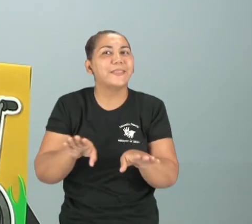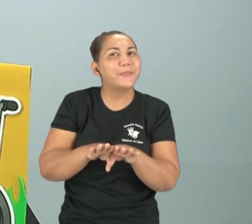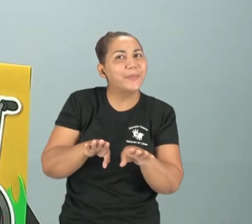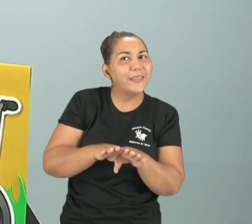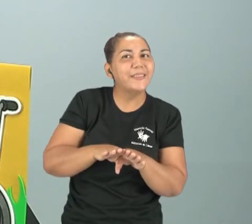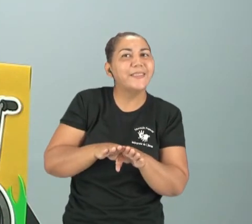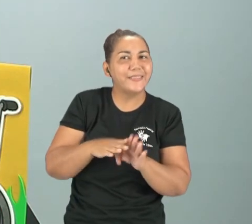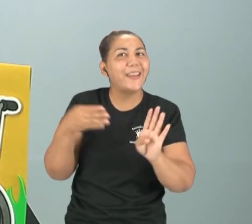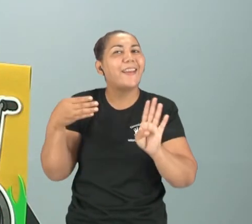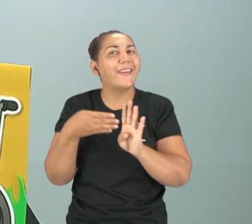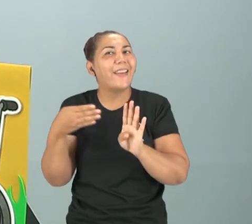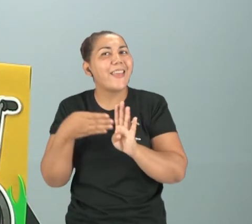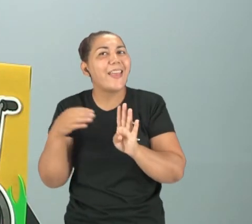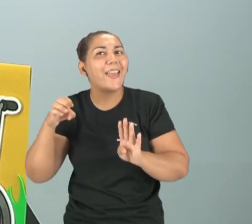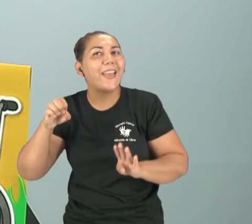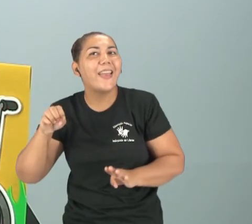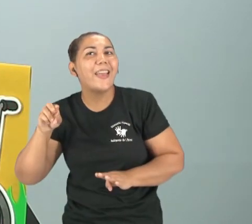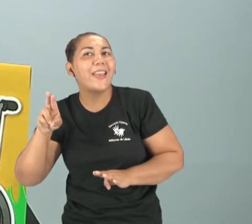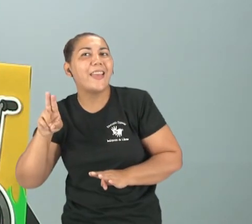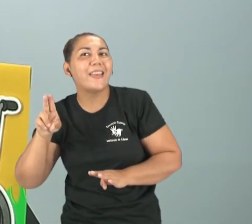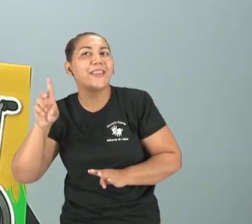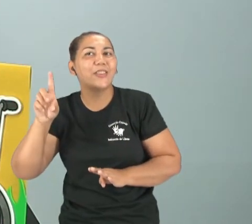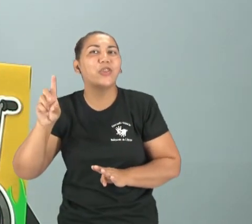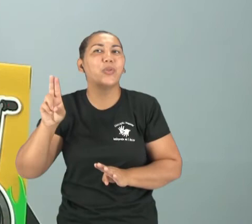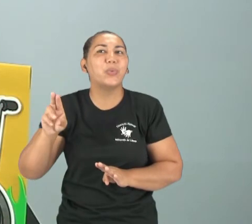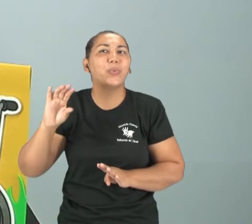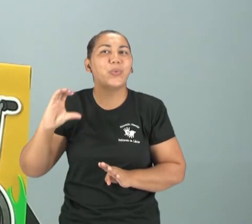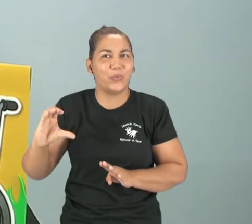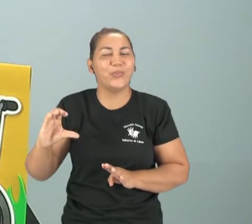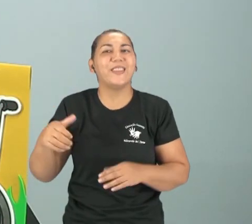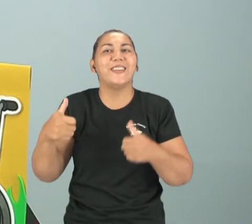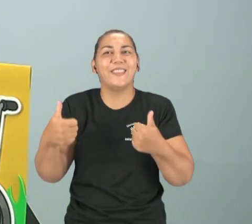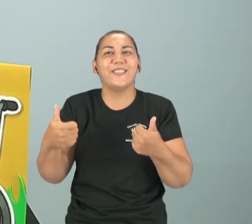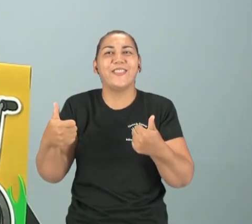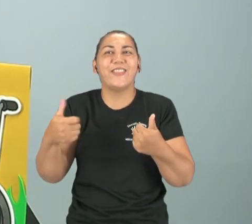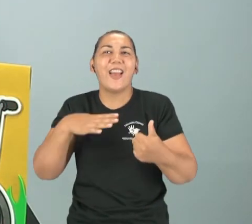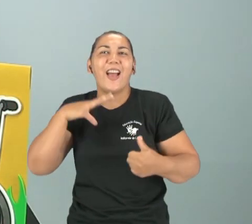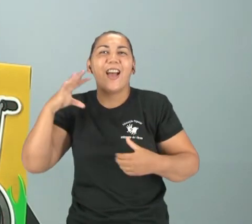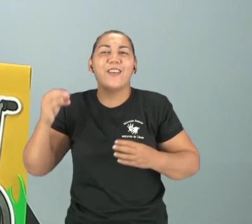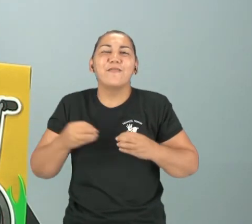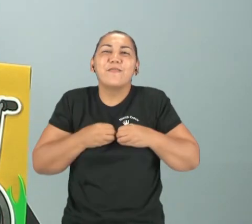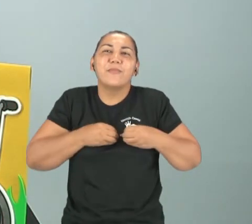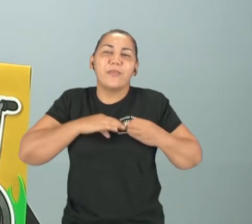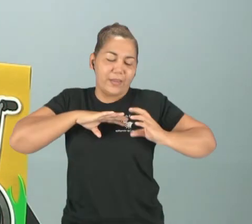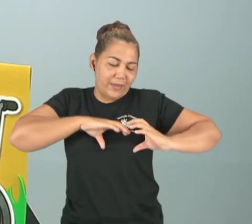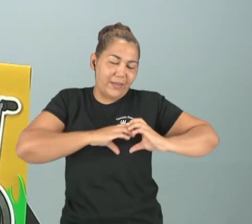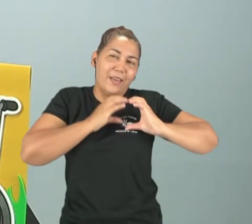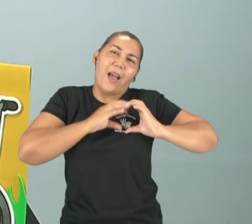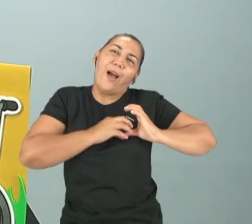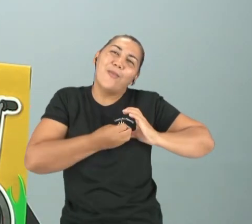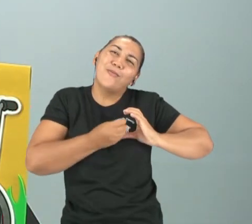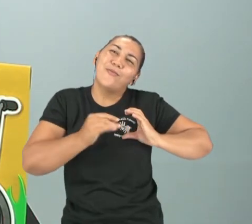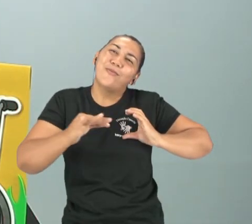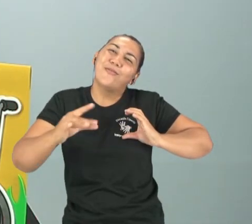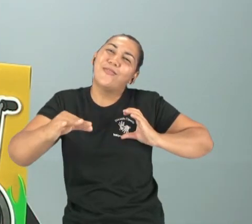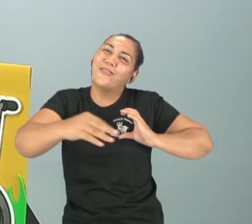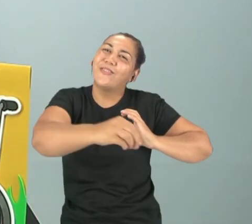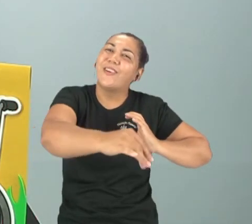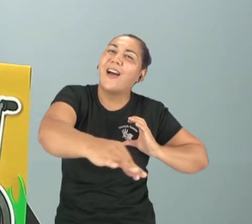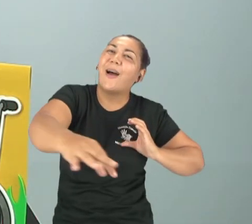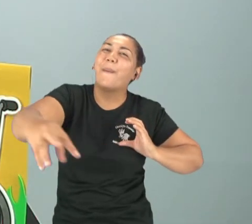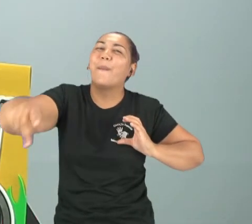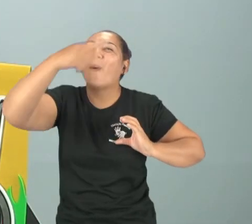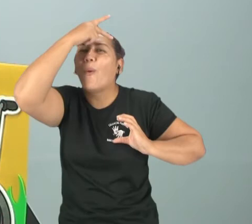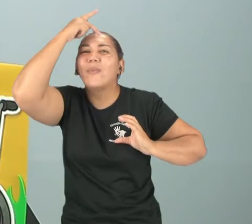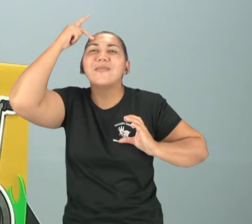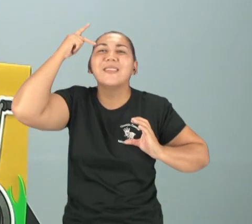nossa plataforma Eduque. E vamos plantar amor. Plante amor, ok? Plante